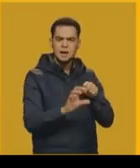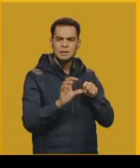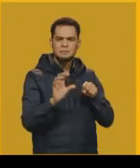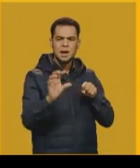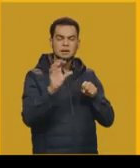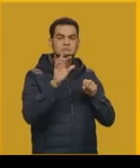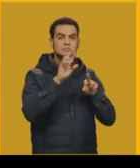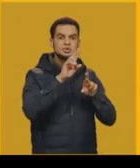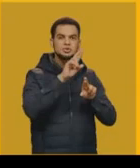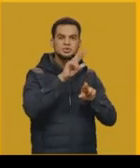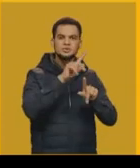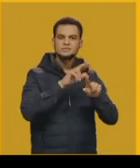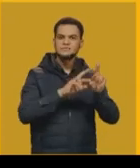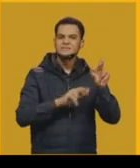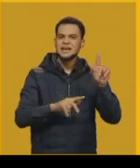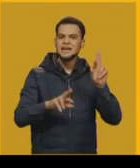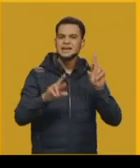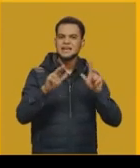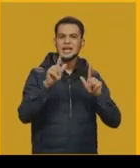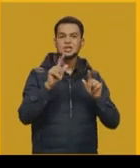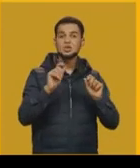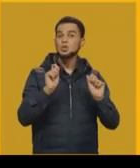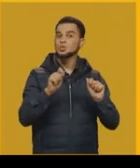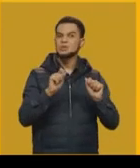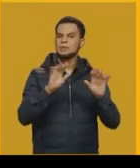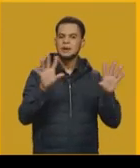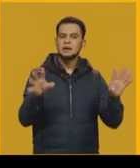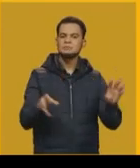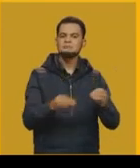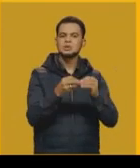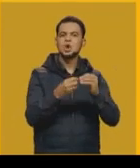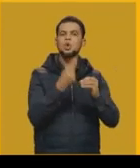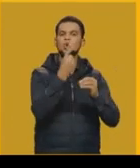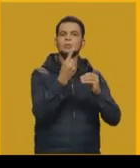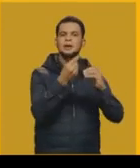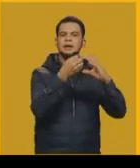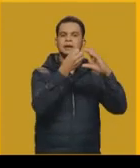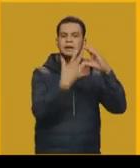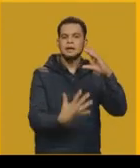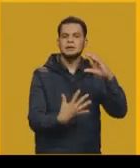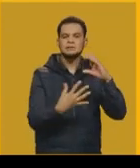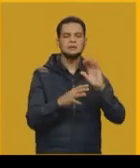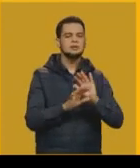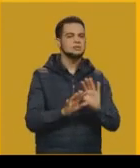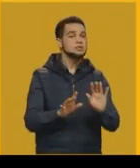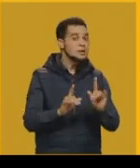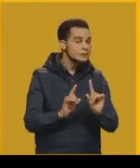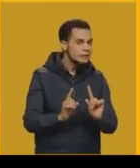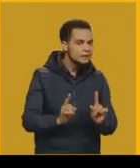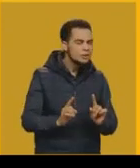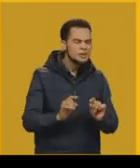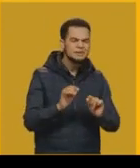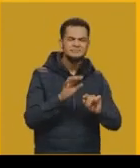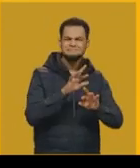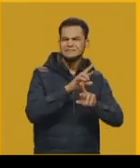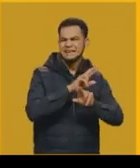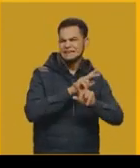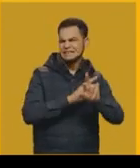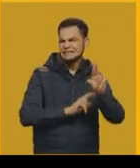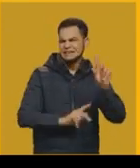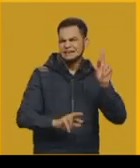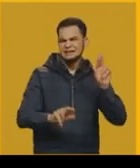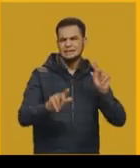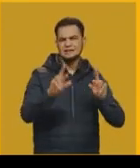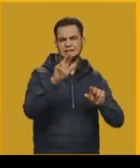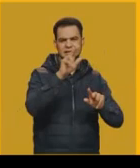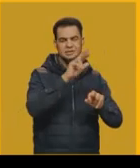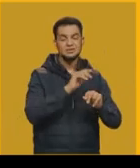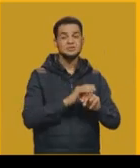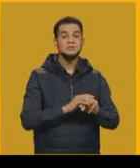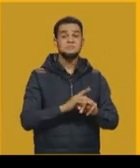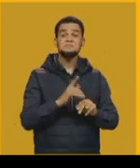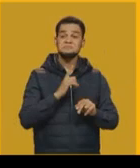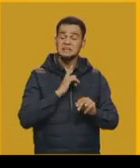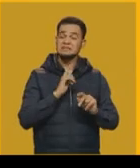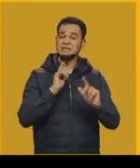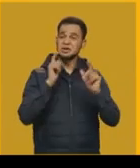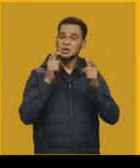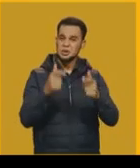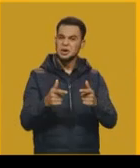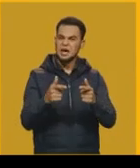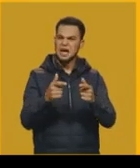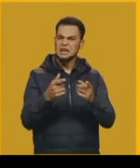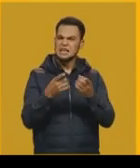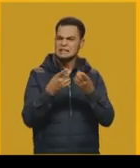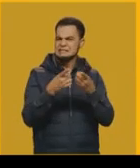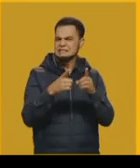uma característica para dizer de todo esse continente. Então, nós vamos ver dessa variedade, né? Nós temos tanto regiões desérticas como o